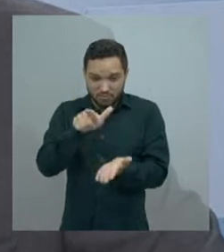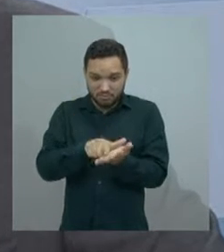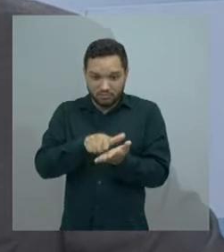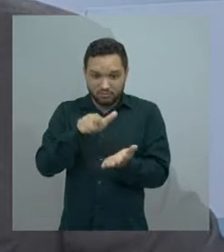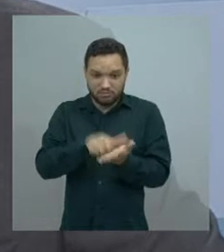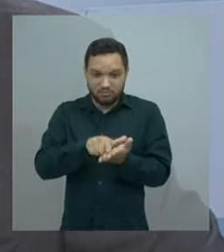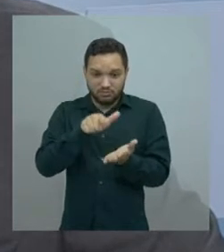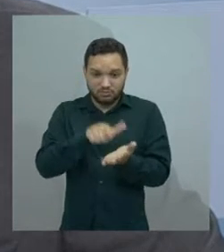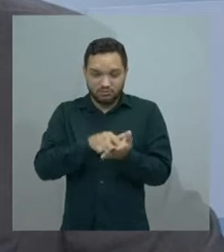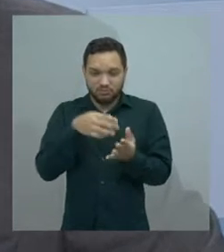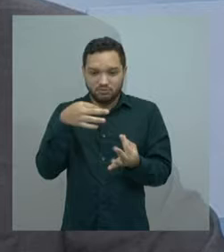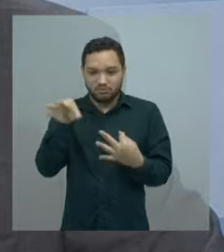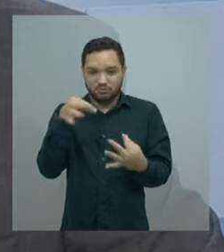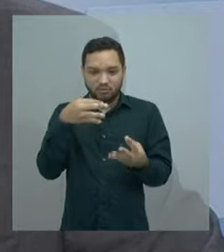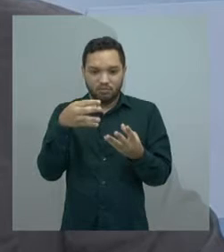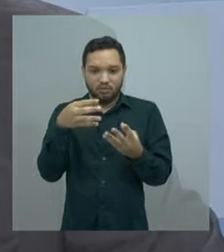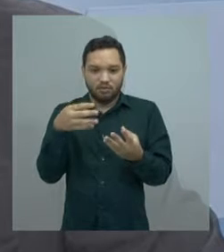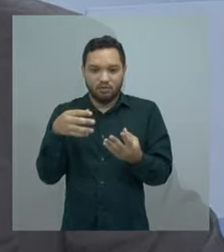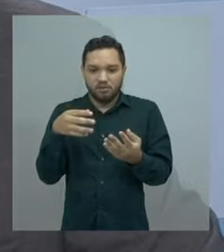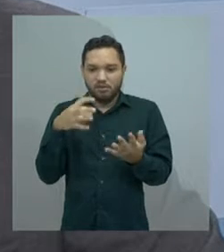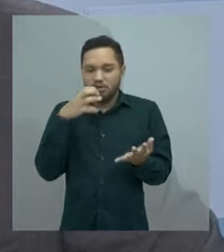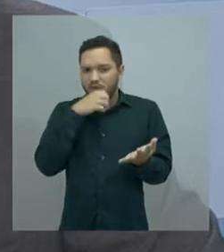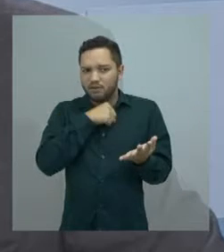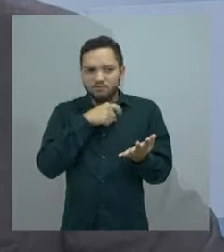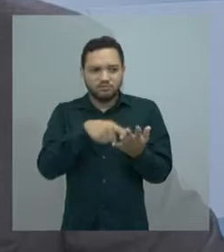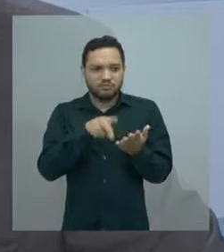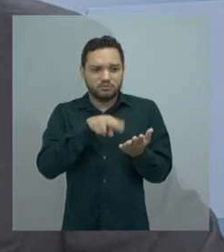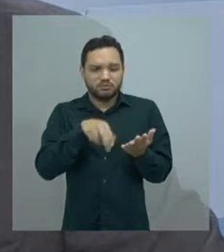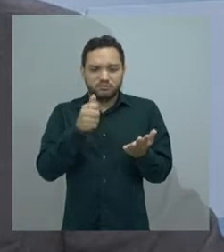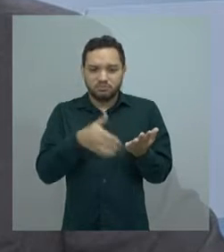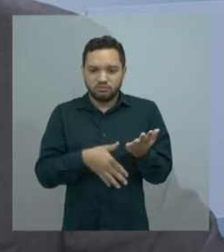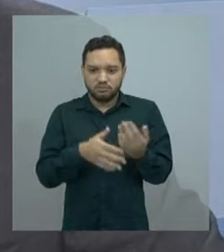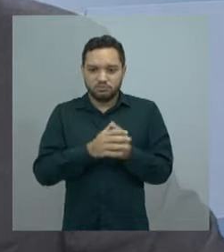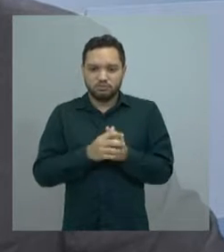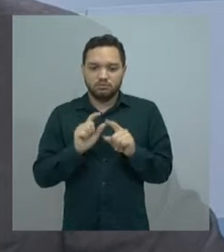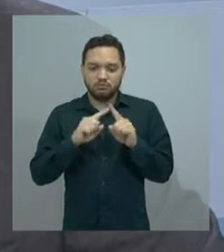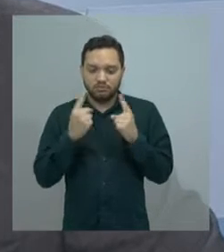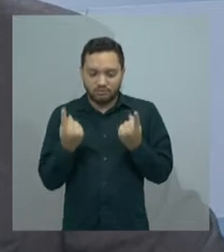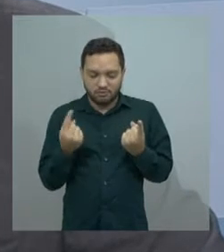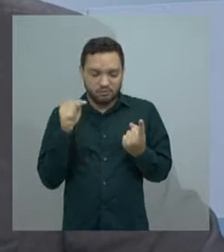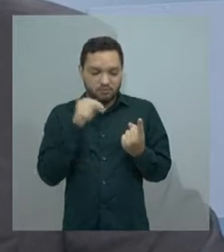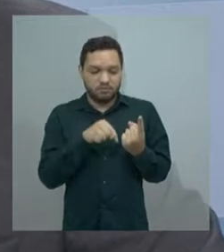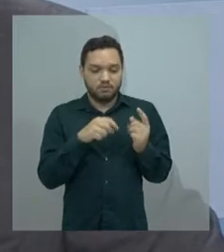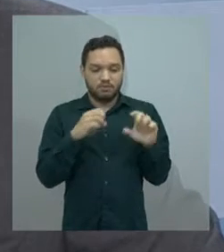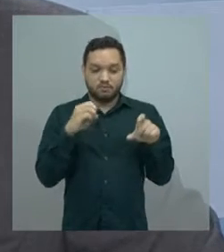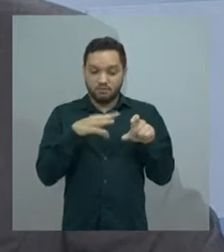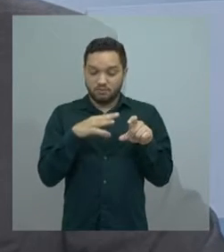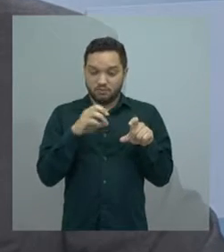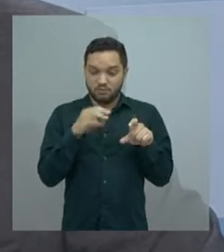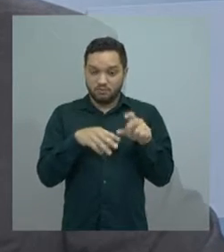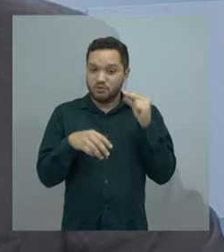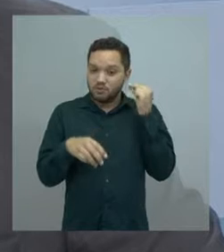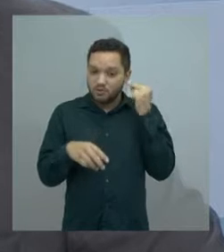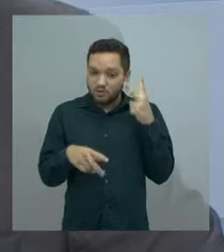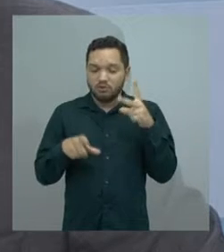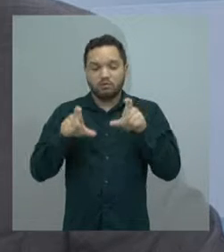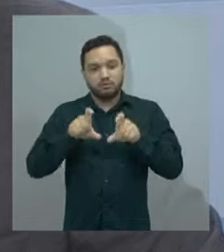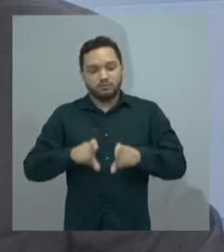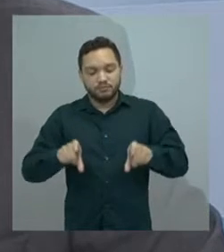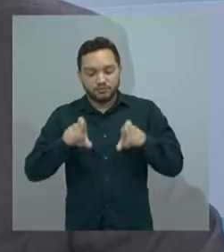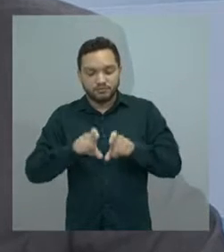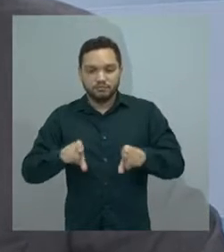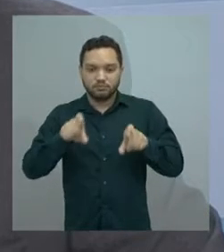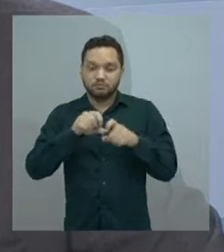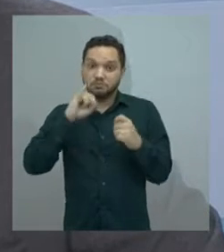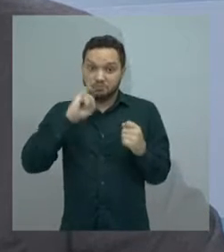ela é muito perecível, ela se desatualiza muito rapidamente. Já nesse formato QR Code, a qualquer momento que tenha